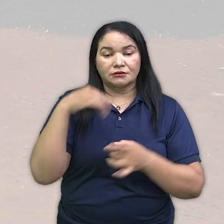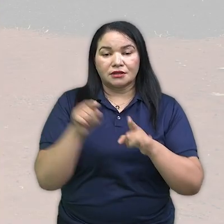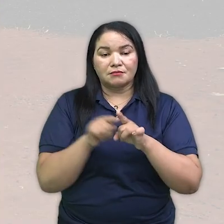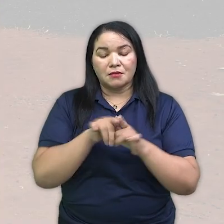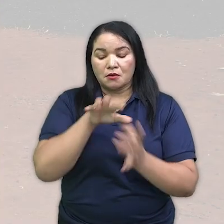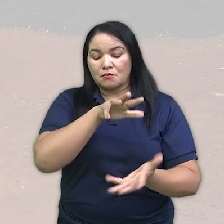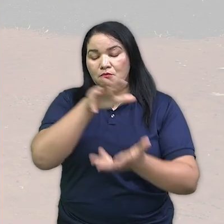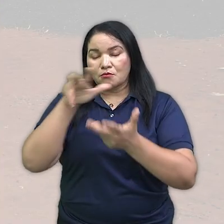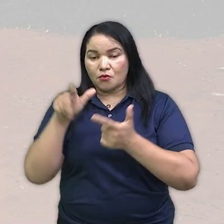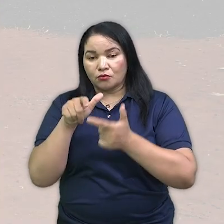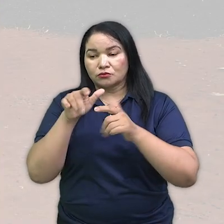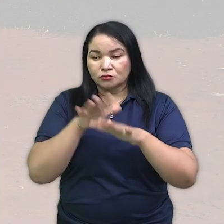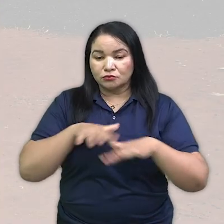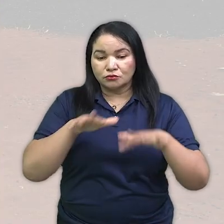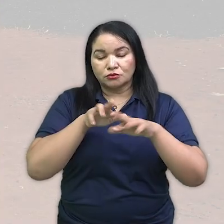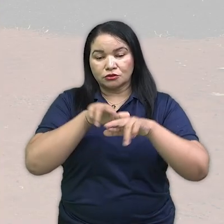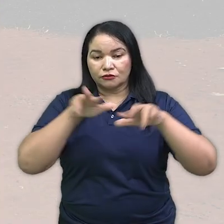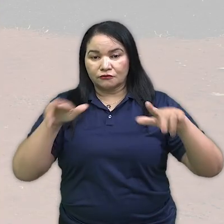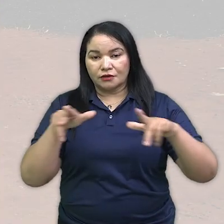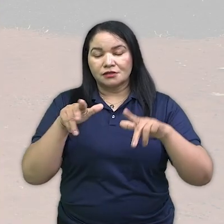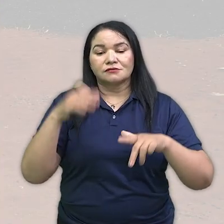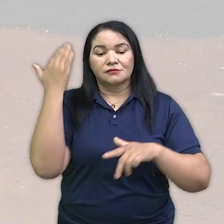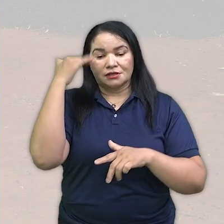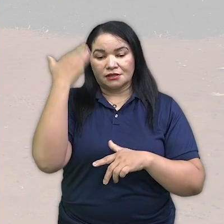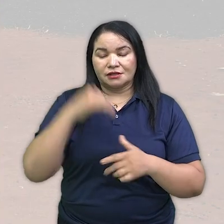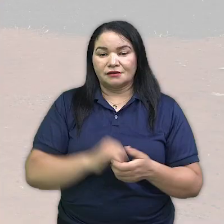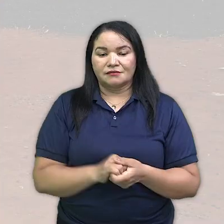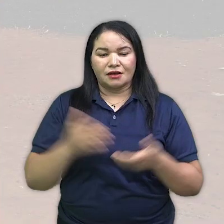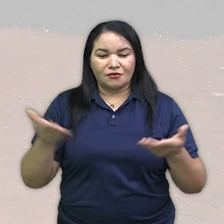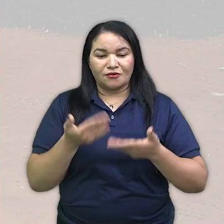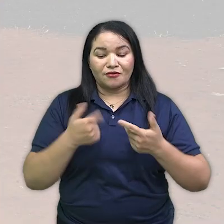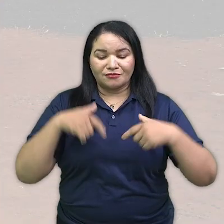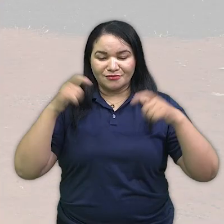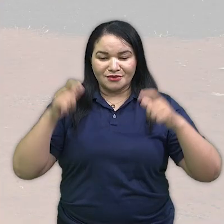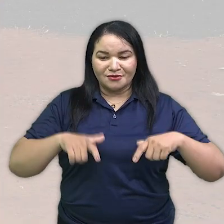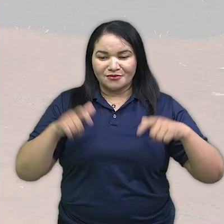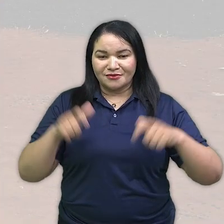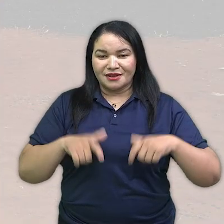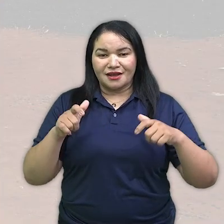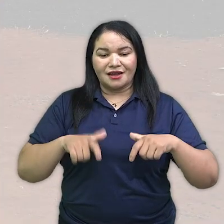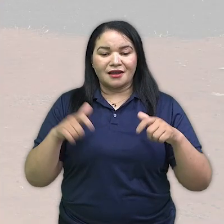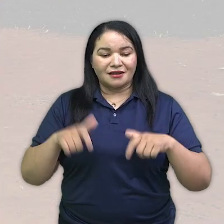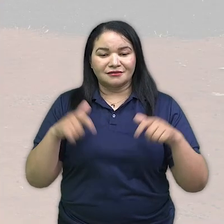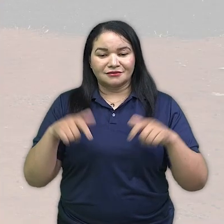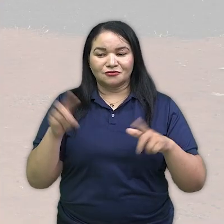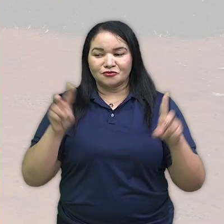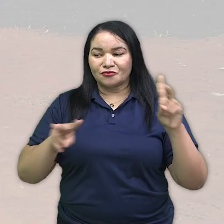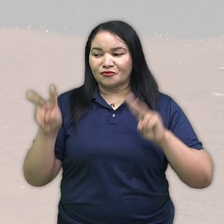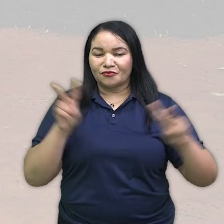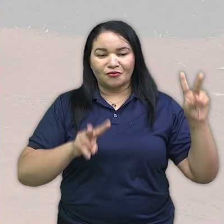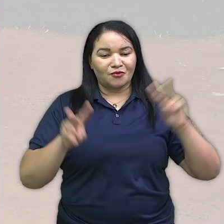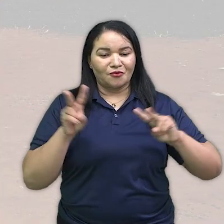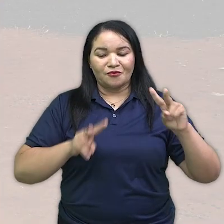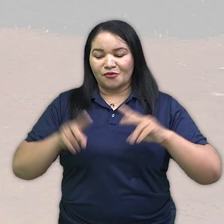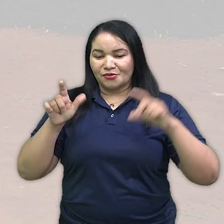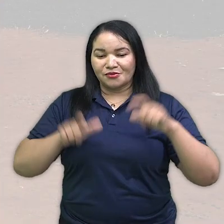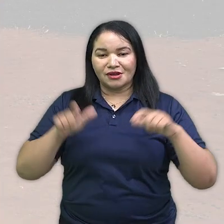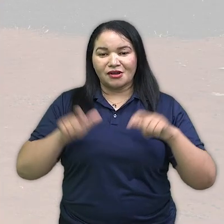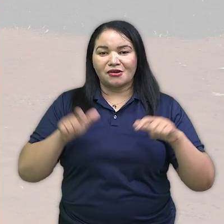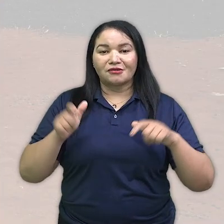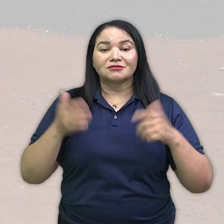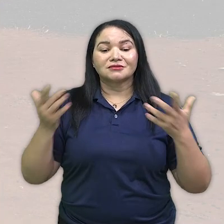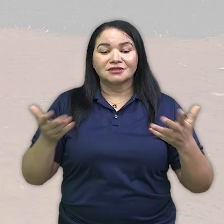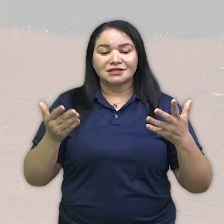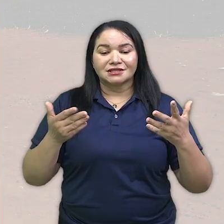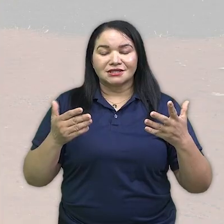eu procuro compreender o mundo. E por falar em compreender o mundo, olha onde é que nós estamos aqui, né?